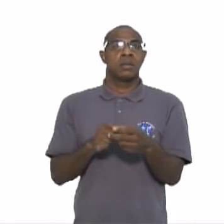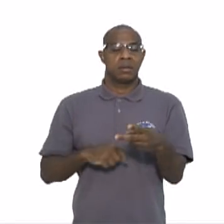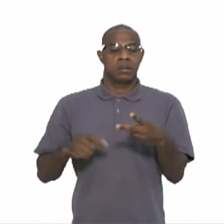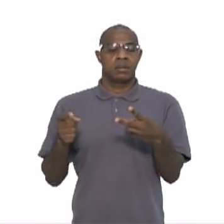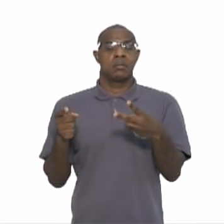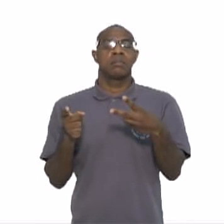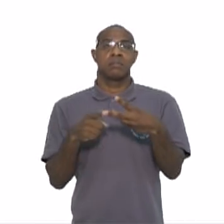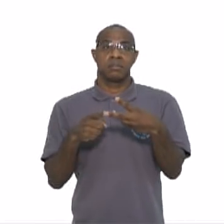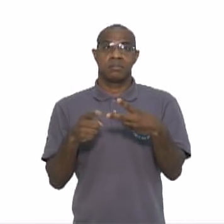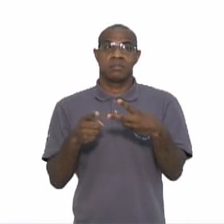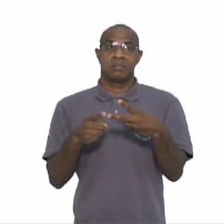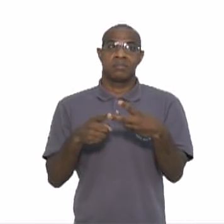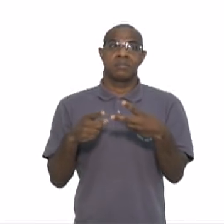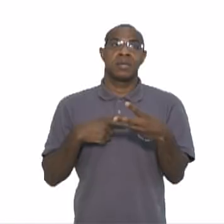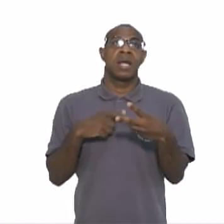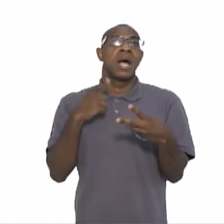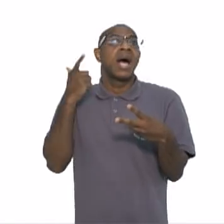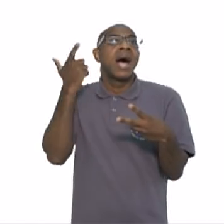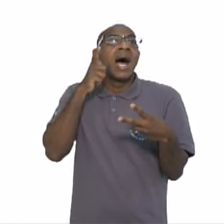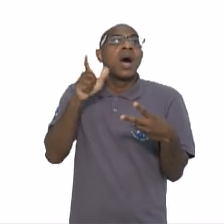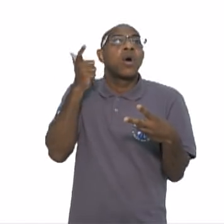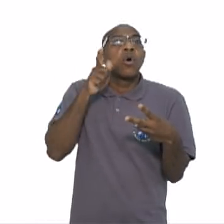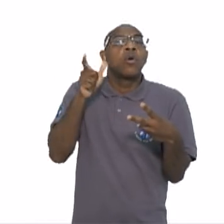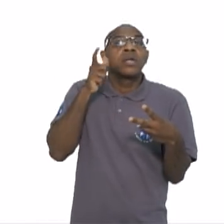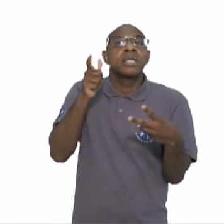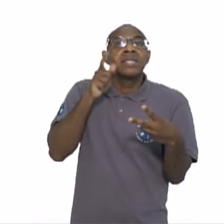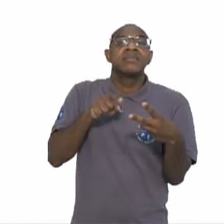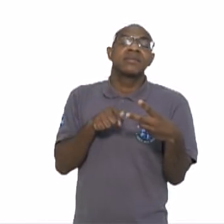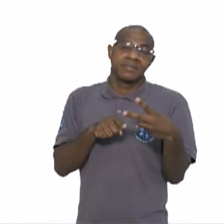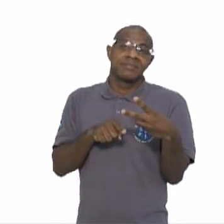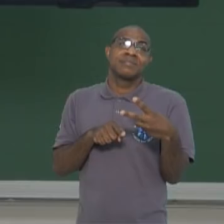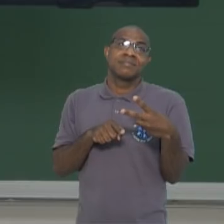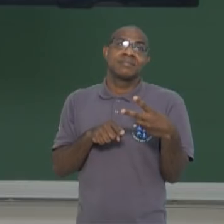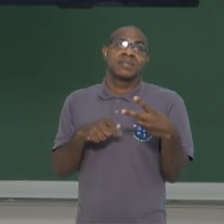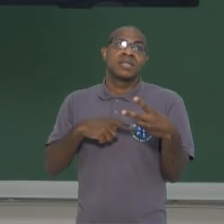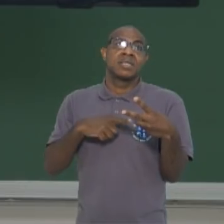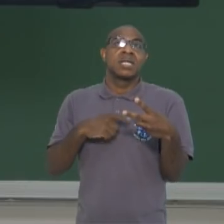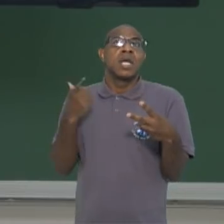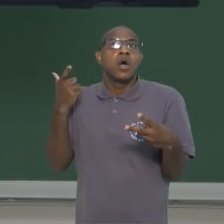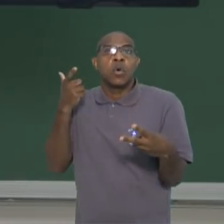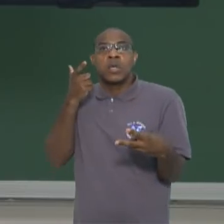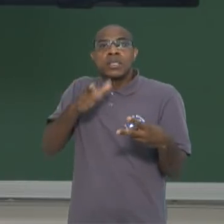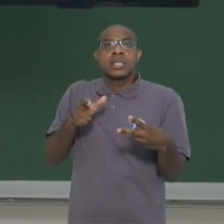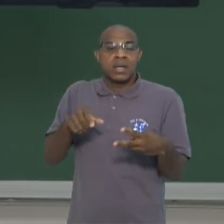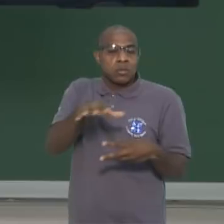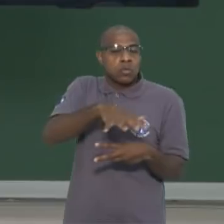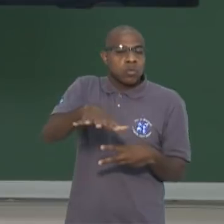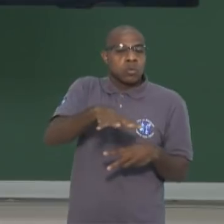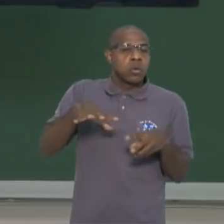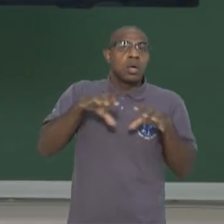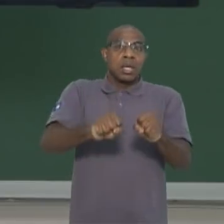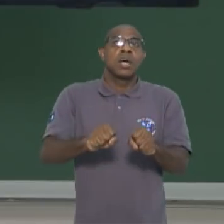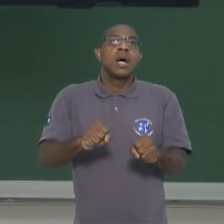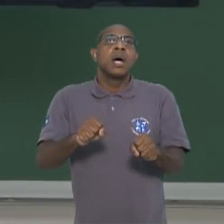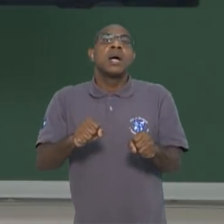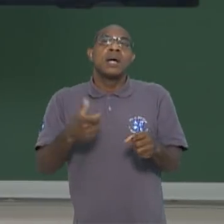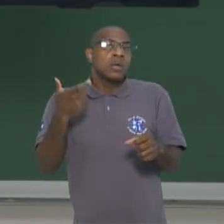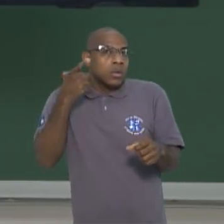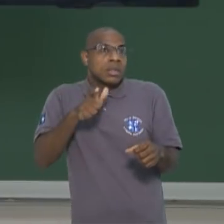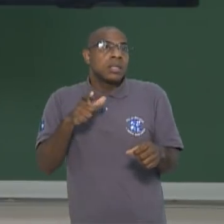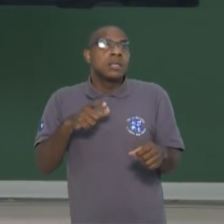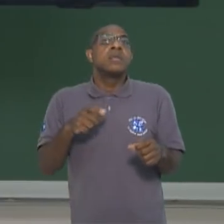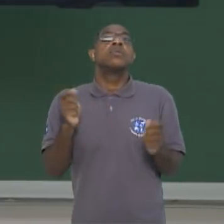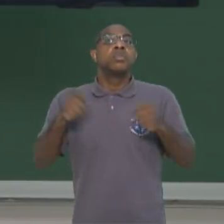conquista da Gália, que abriu caminho para a expansão franca. A partir do momento que eles conquistaram a Gália, eles puderam chegar em outros